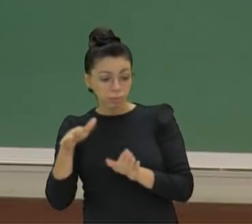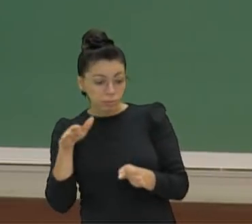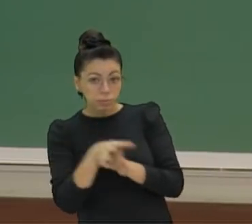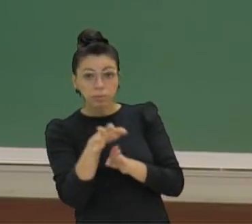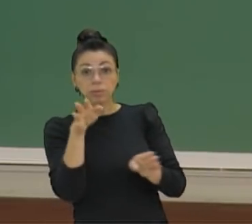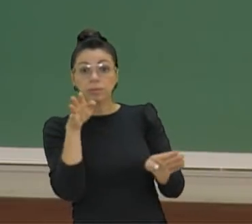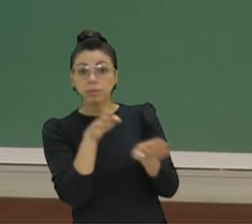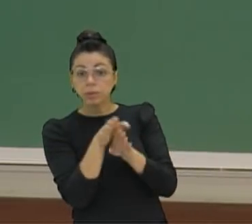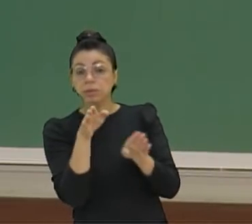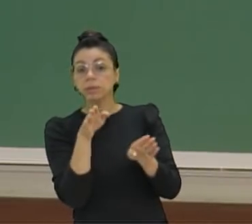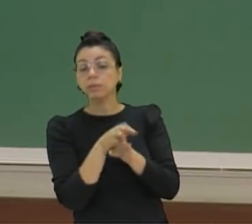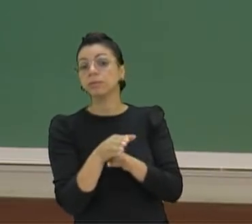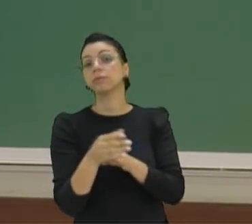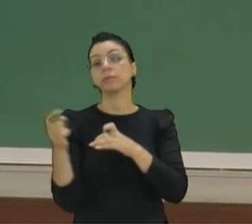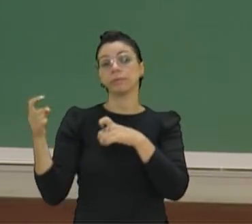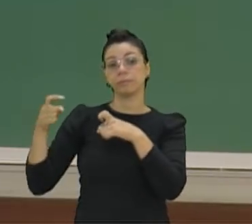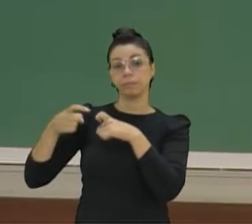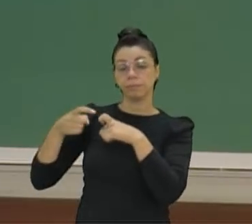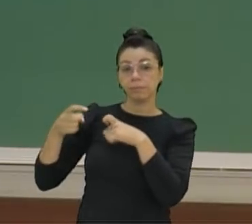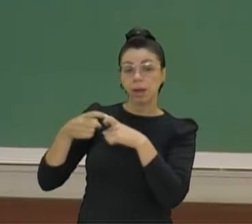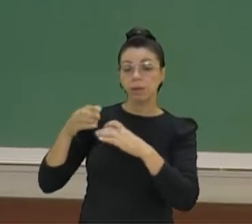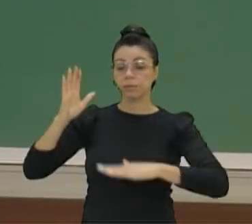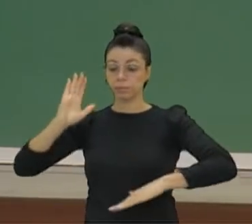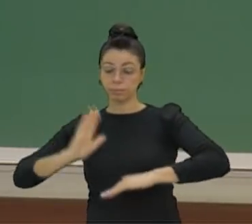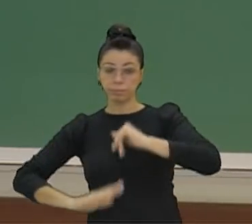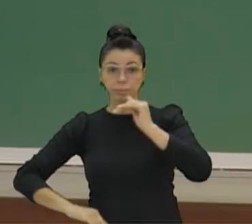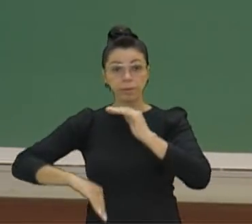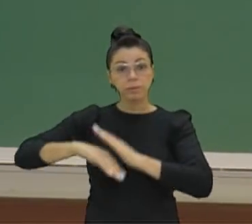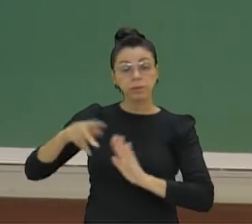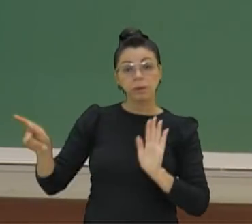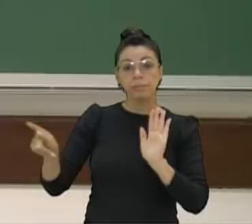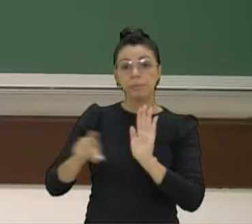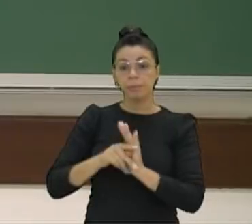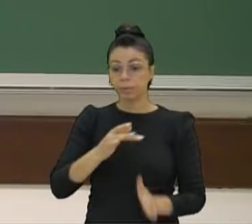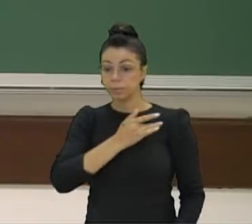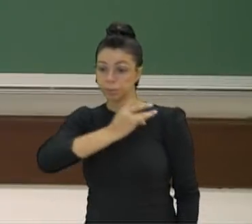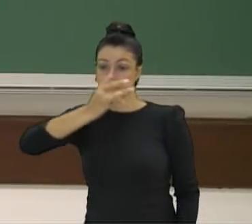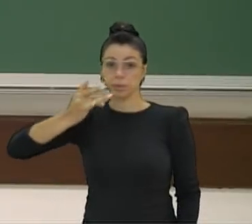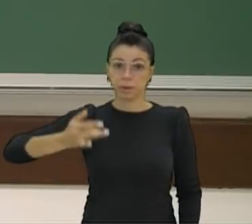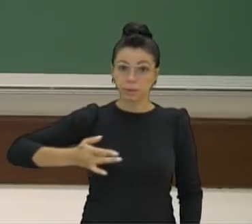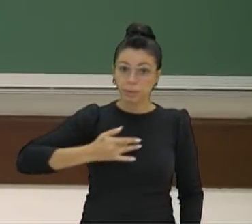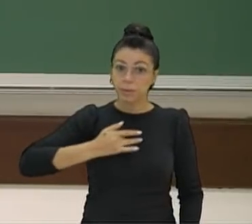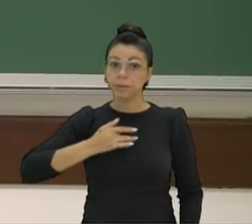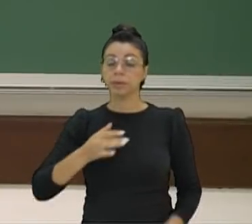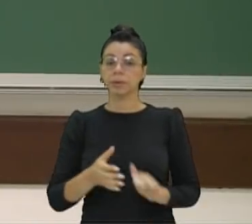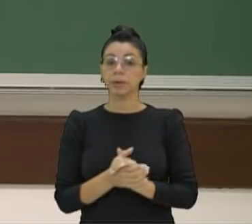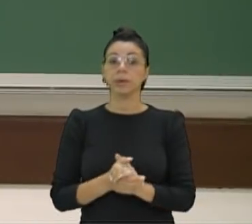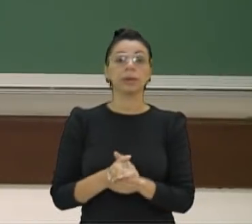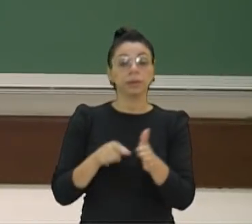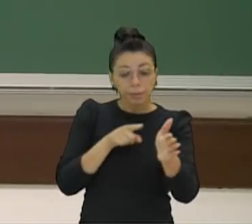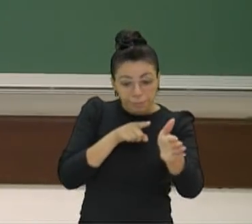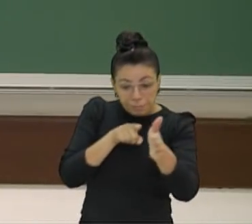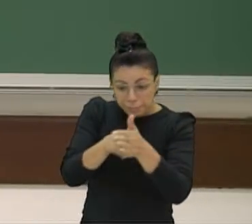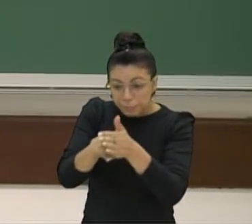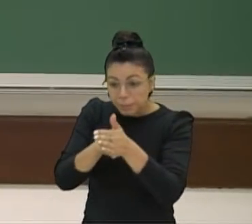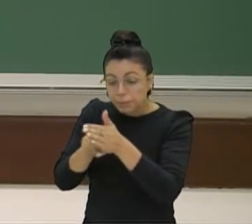dos infectologistas, dos profissionais da saúde que estão diretamente atuando, entendendo,